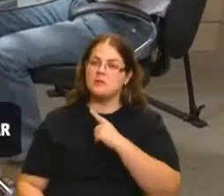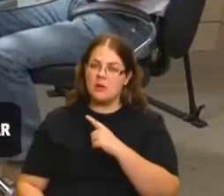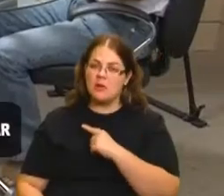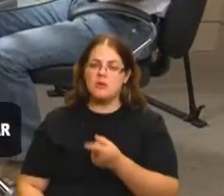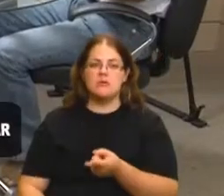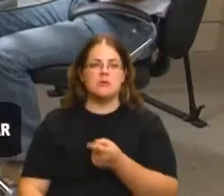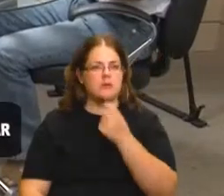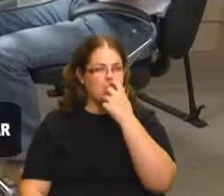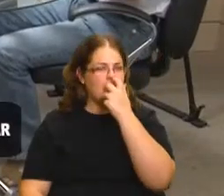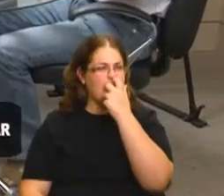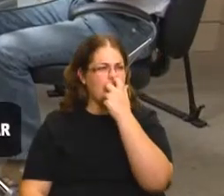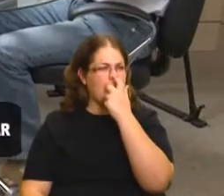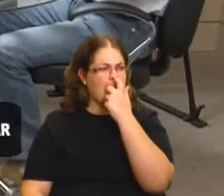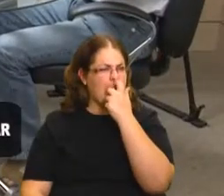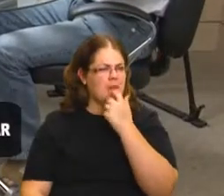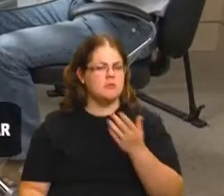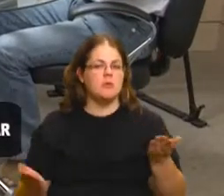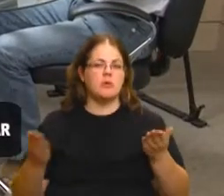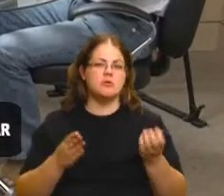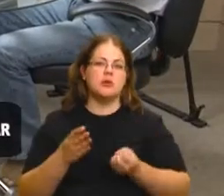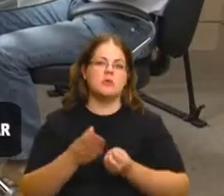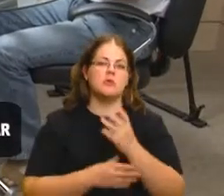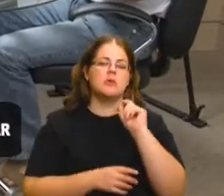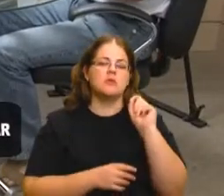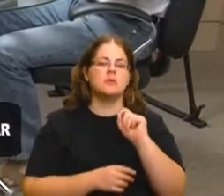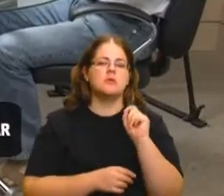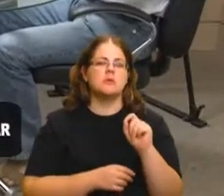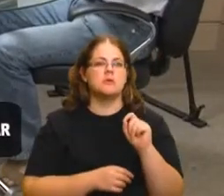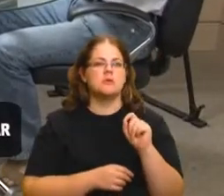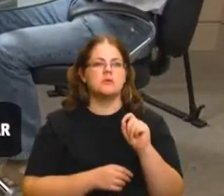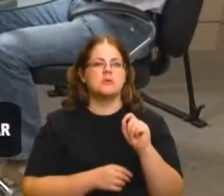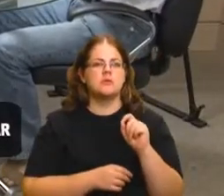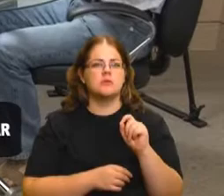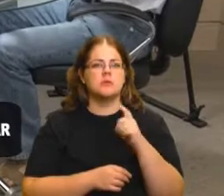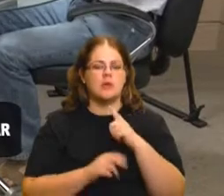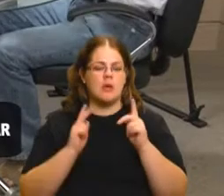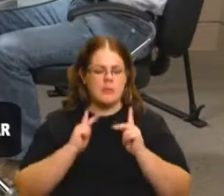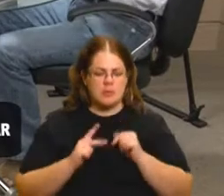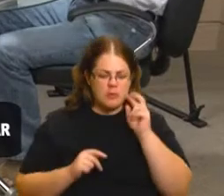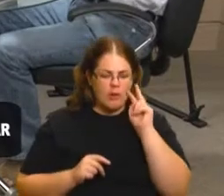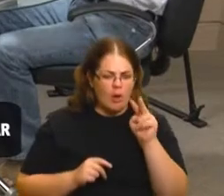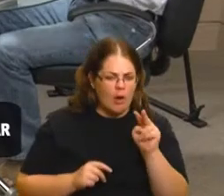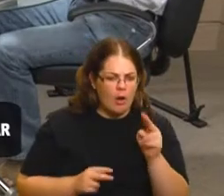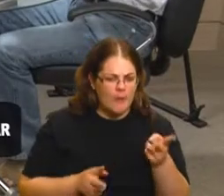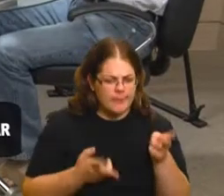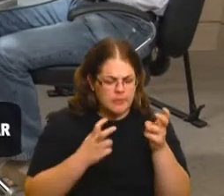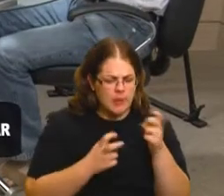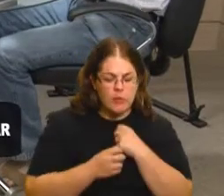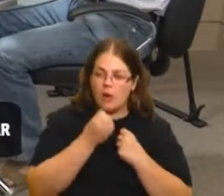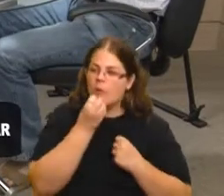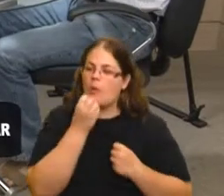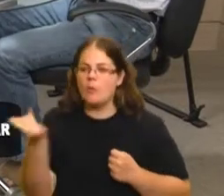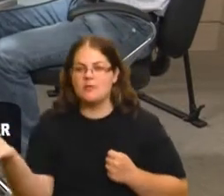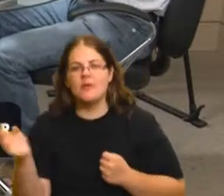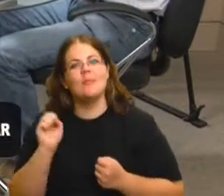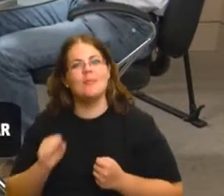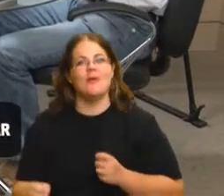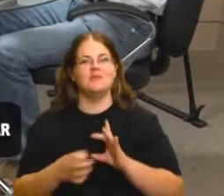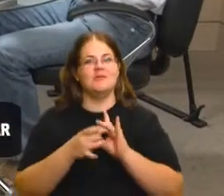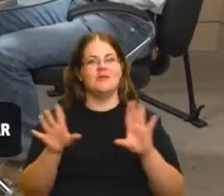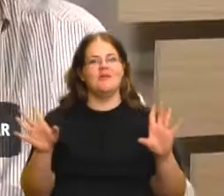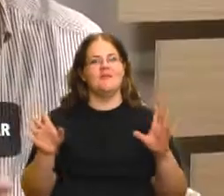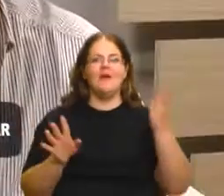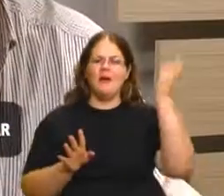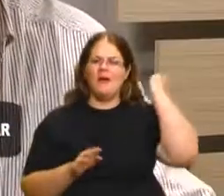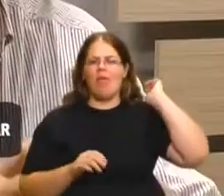era imposto. O silêncio era impossível denunciar. Hoje acontece uma coisa, a noção, a percepção de corrupção, ela é